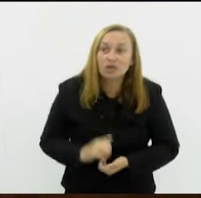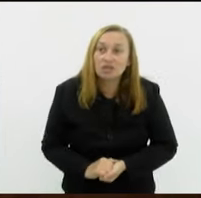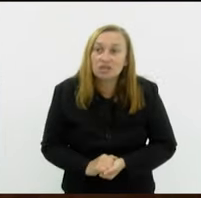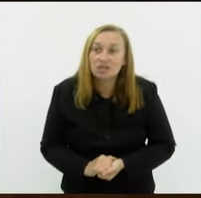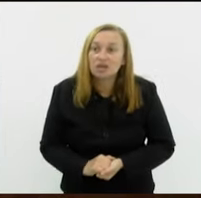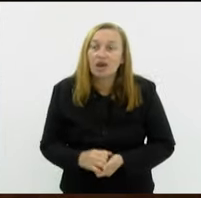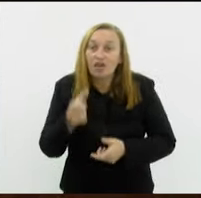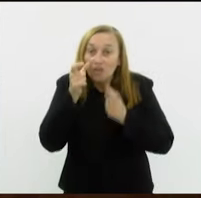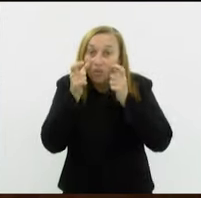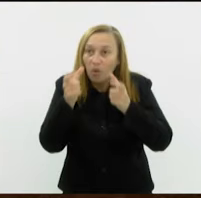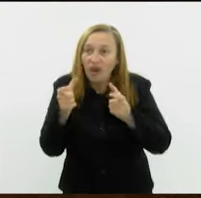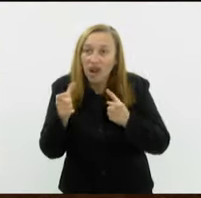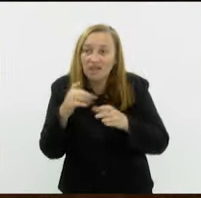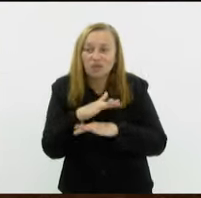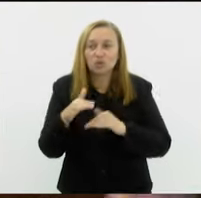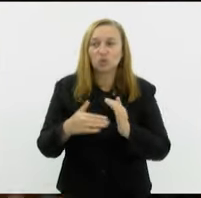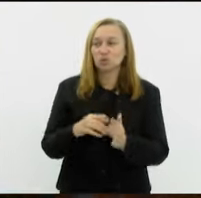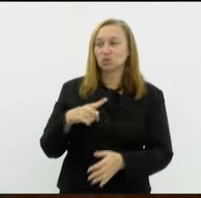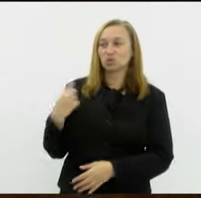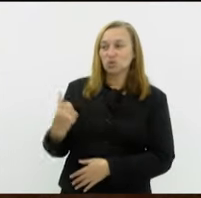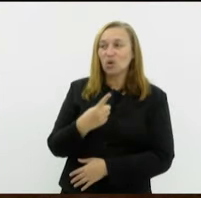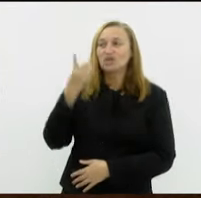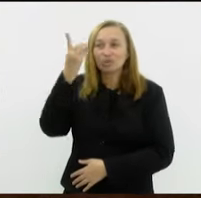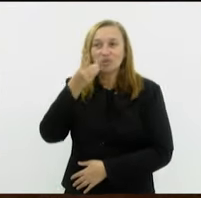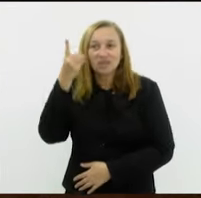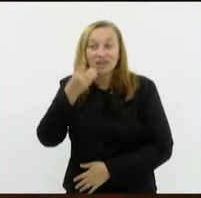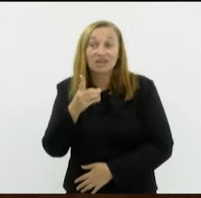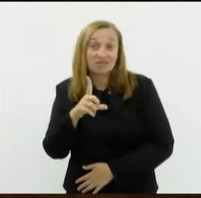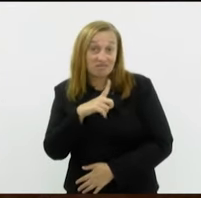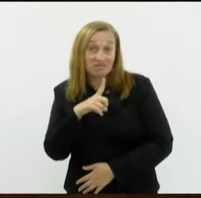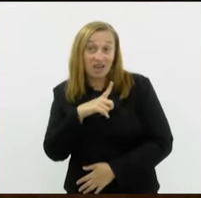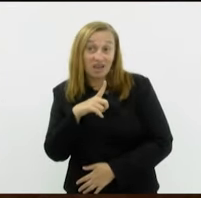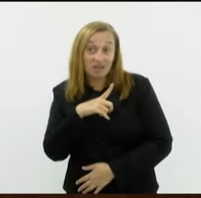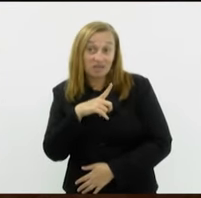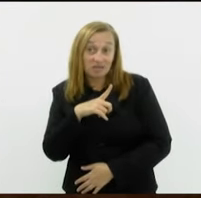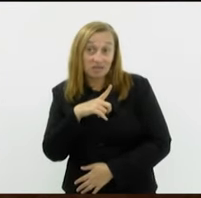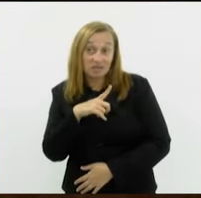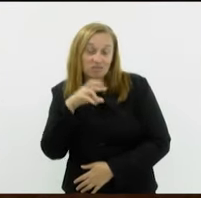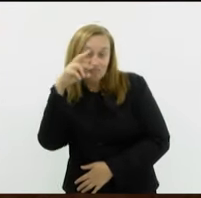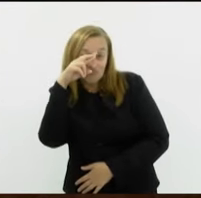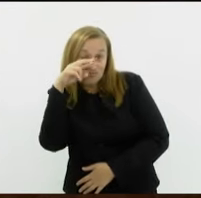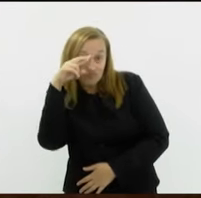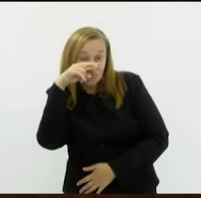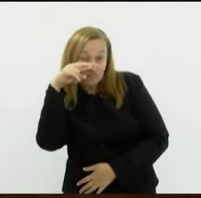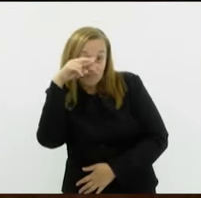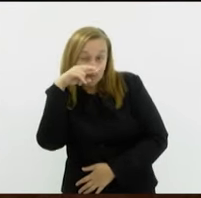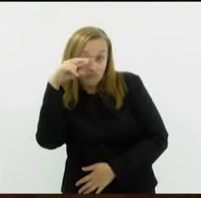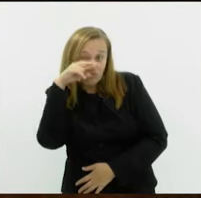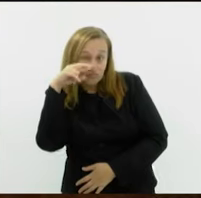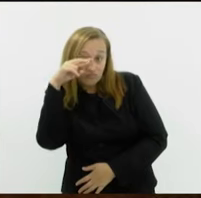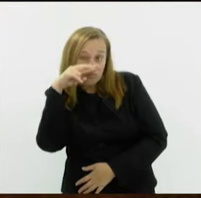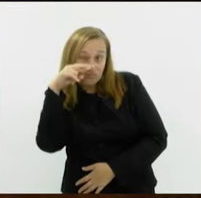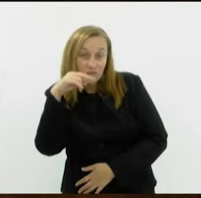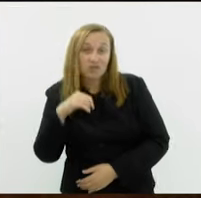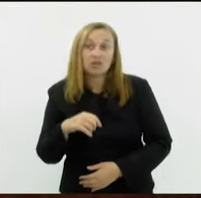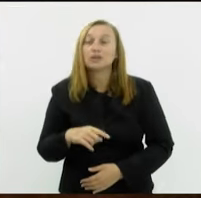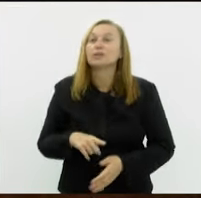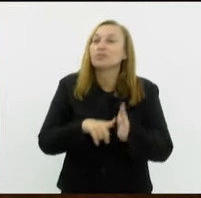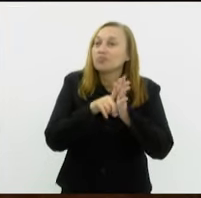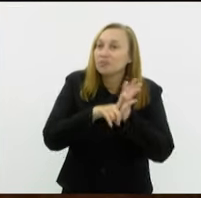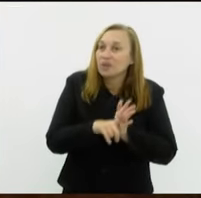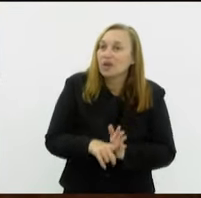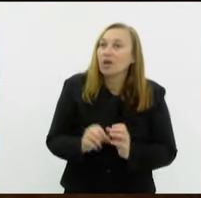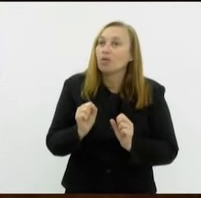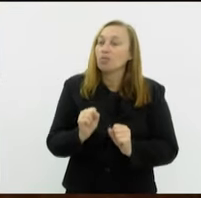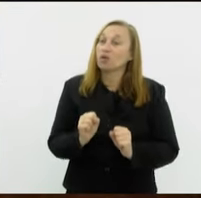Fica o alerta que todos nós, deputados, que temos uma vertente de investigação, de fiscalização, podemos